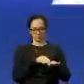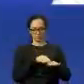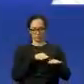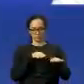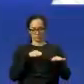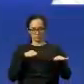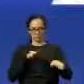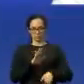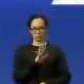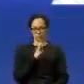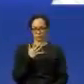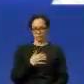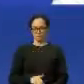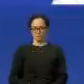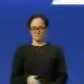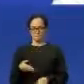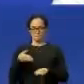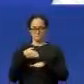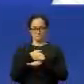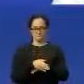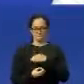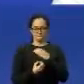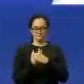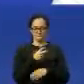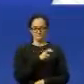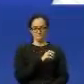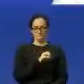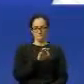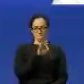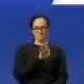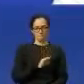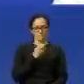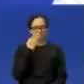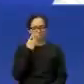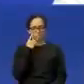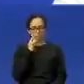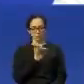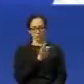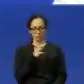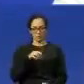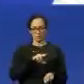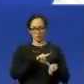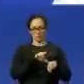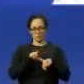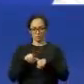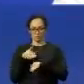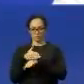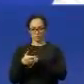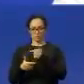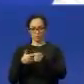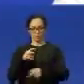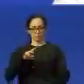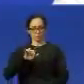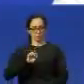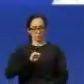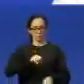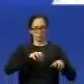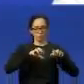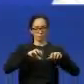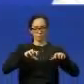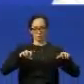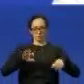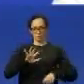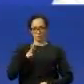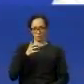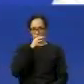cidades. O morador de uma região metropolitana tem 50% de probabilidade de atrasar-se para o trabalho quando chove na região. Caso